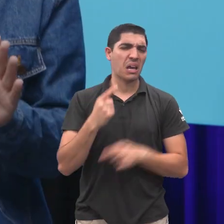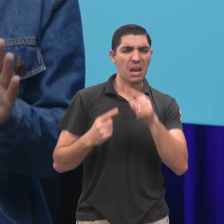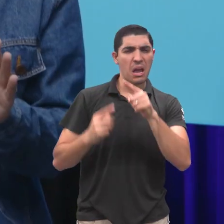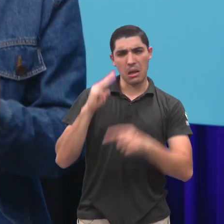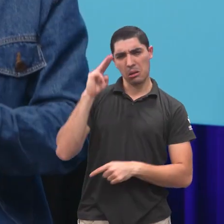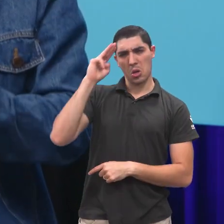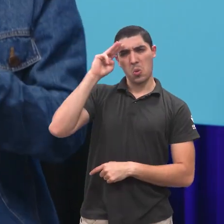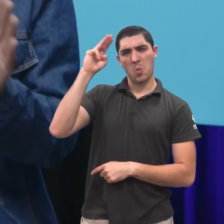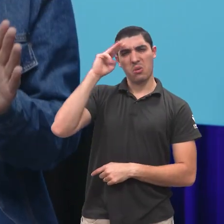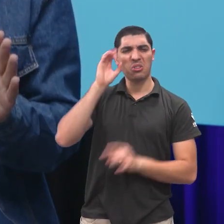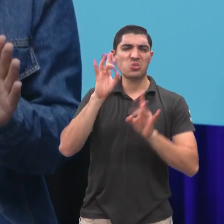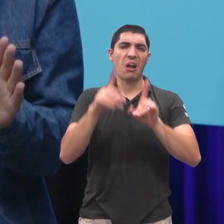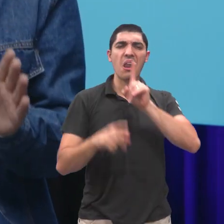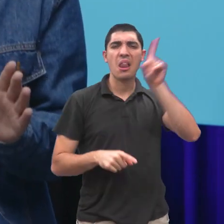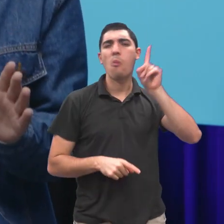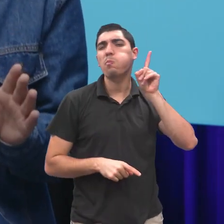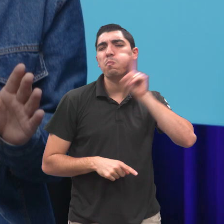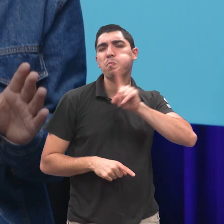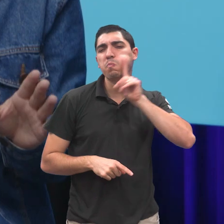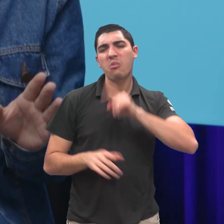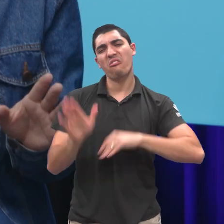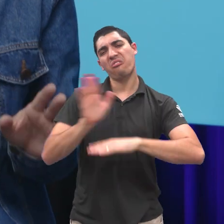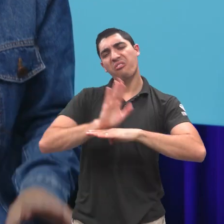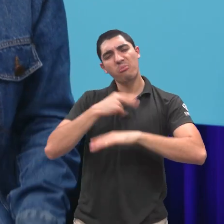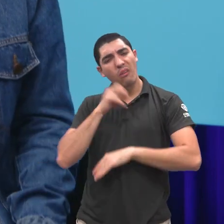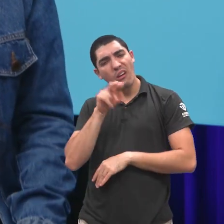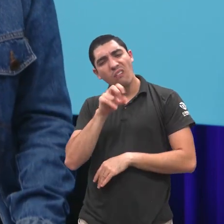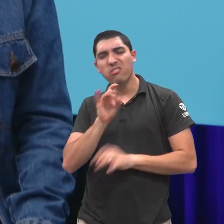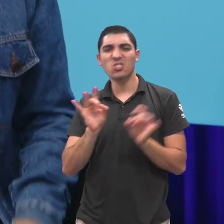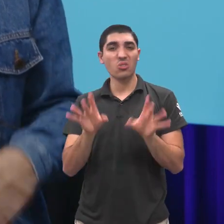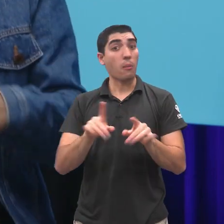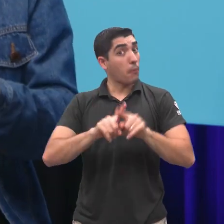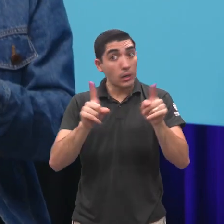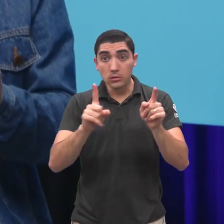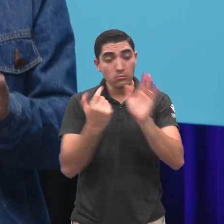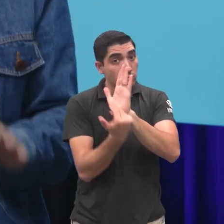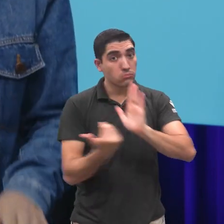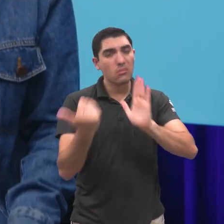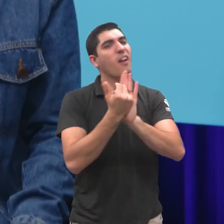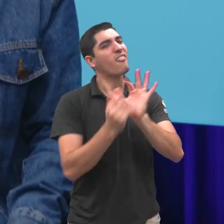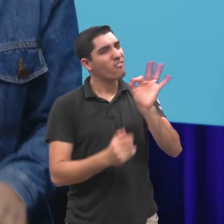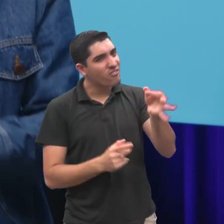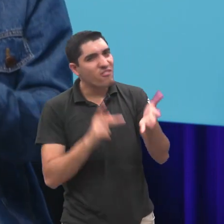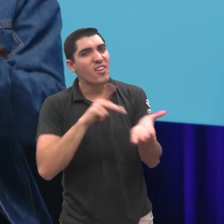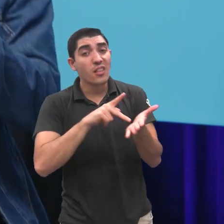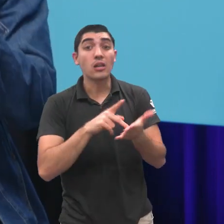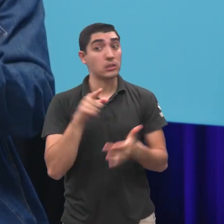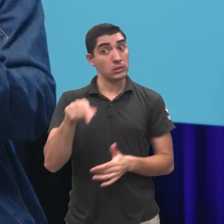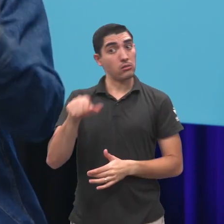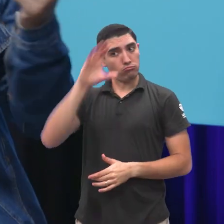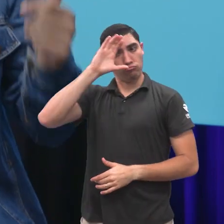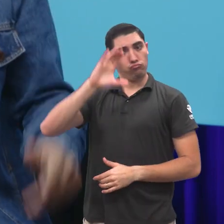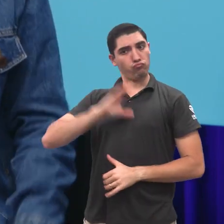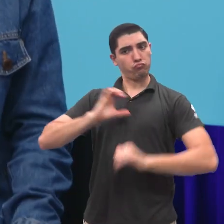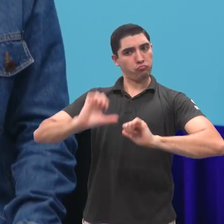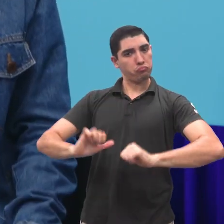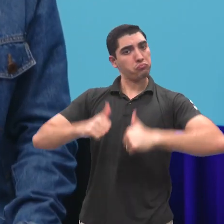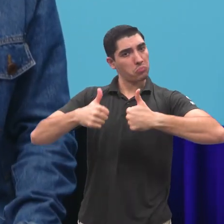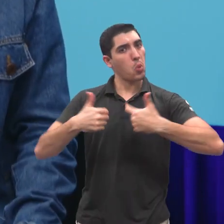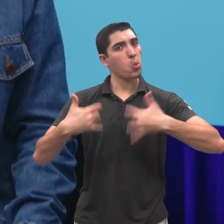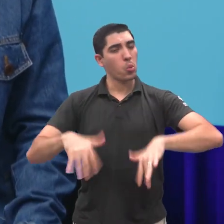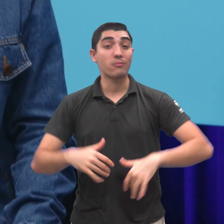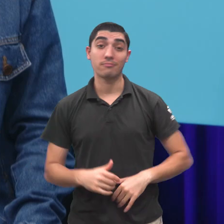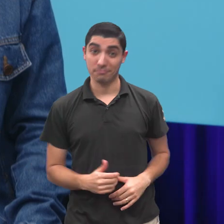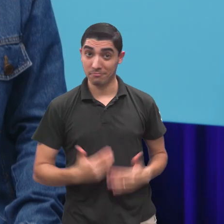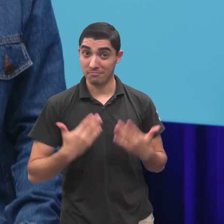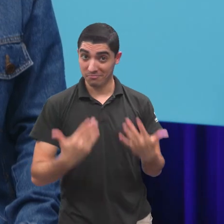aquela ideia que é coisa de filme norte-americano, que a gente muito em vê, filme né? mesmo. Pois é, mas vai muito além. E o mais legal é porque ensina a ser cidadão, como o Bacros bem pontuou